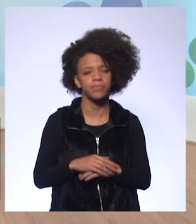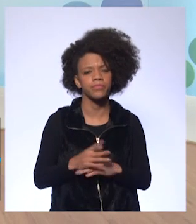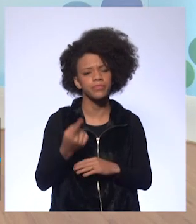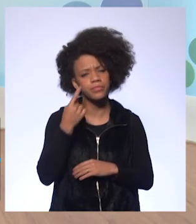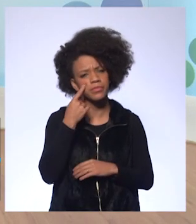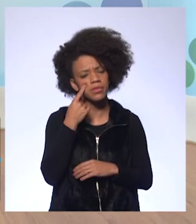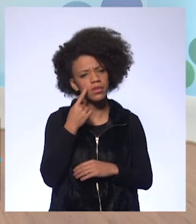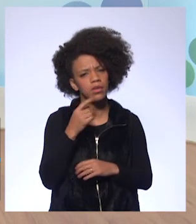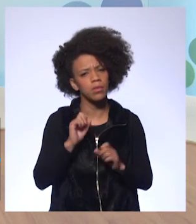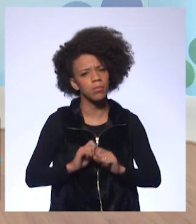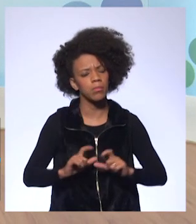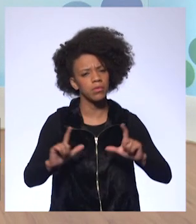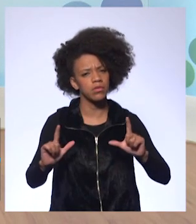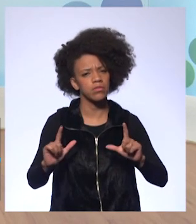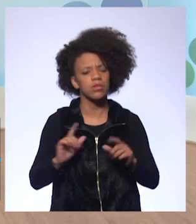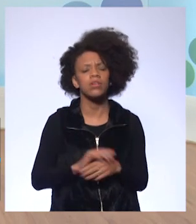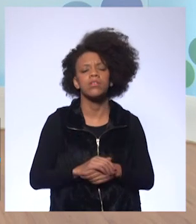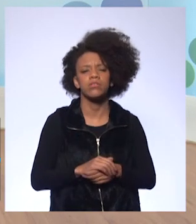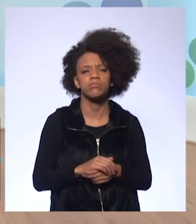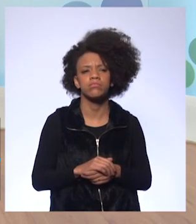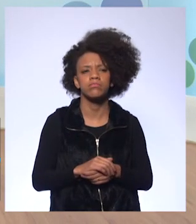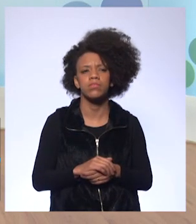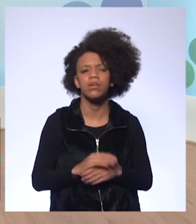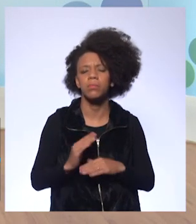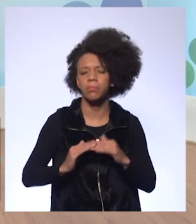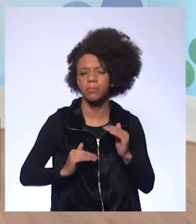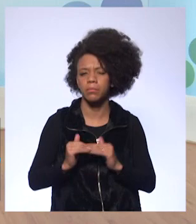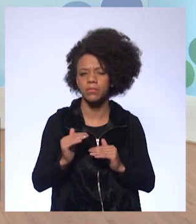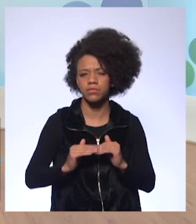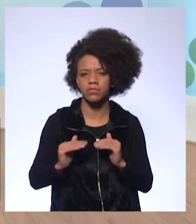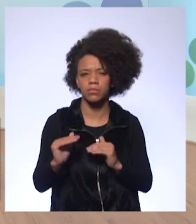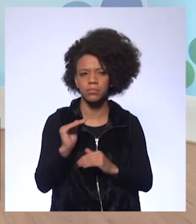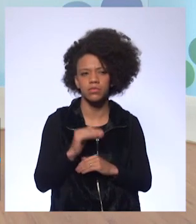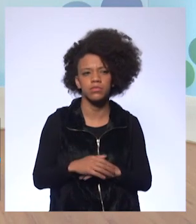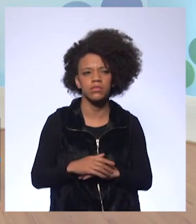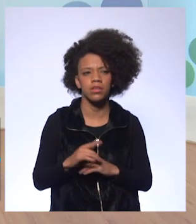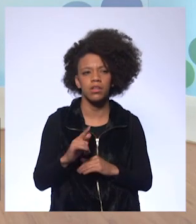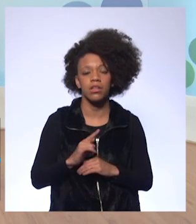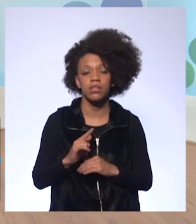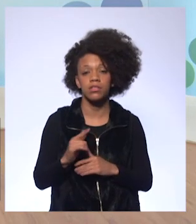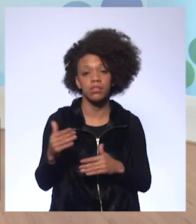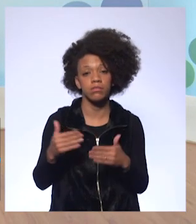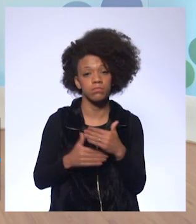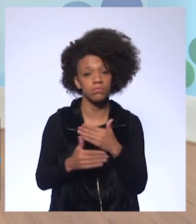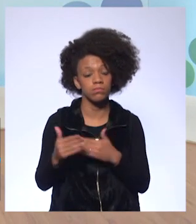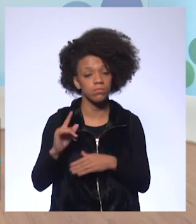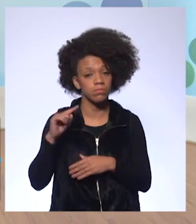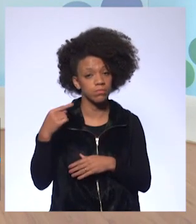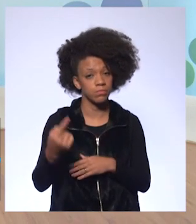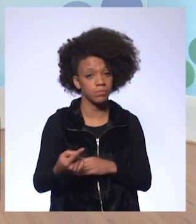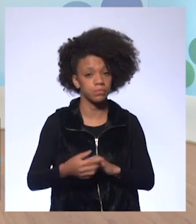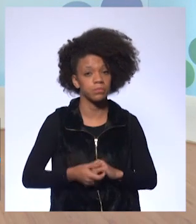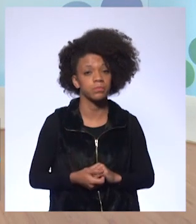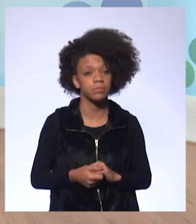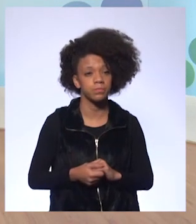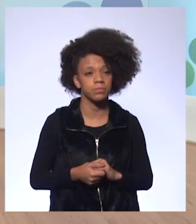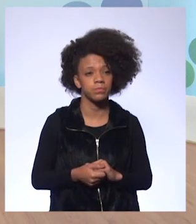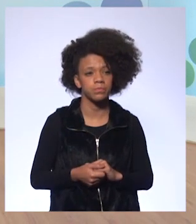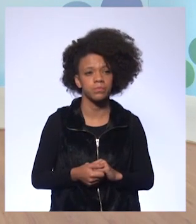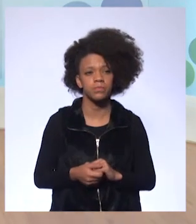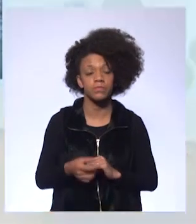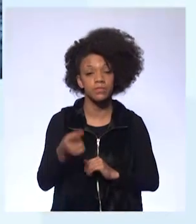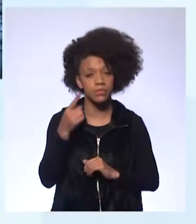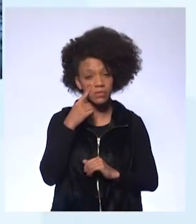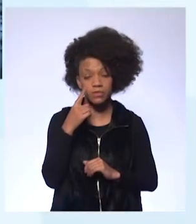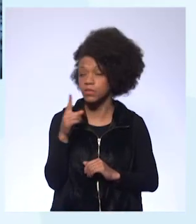vamos ver agora o mais uma imagem Vamos trabalhar então mais um pouquinho aí olha só tem vamos temos mais na tela aqui outro a próxima imagem aí só